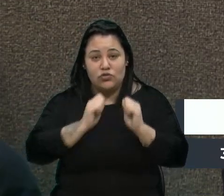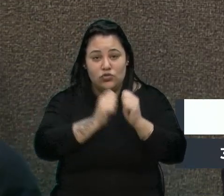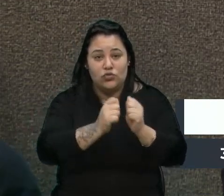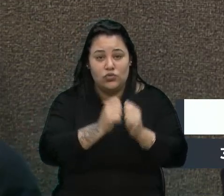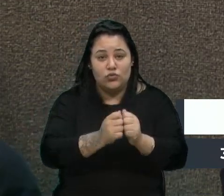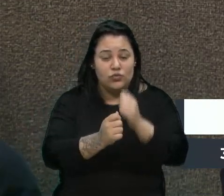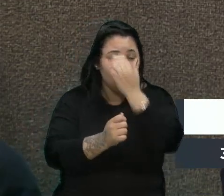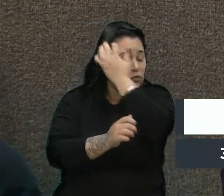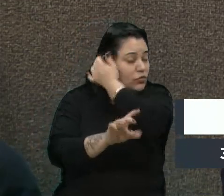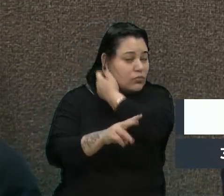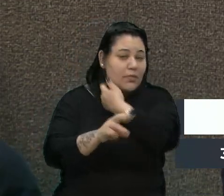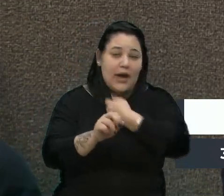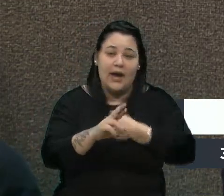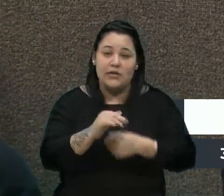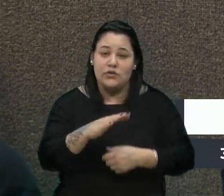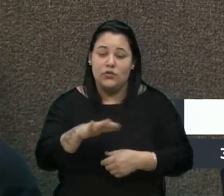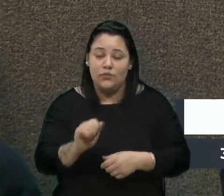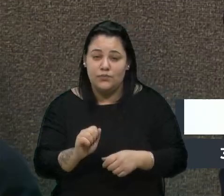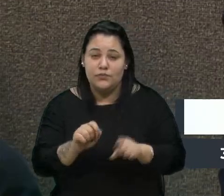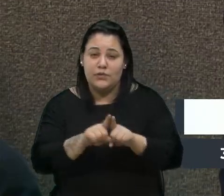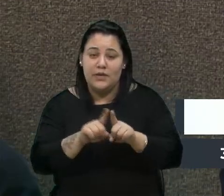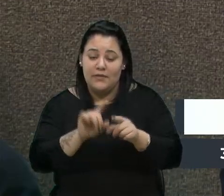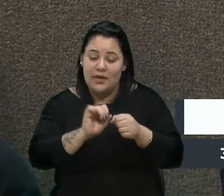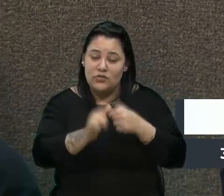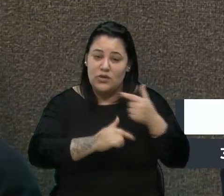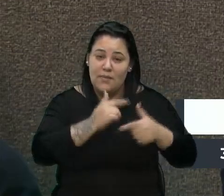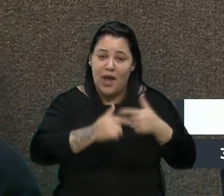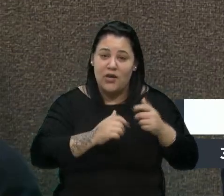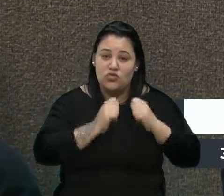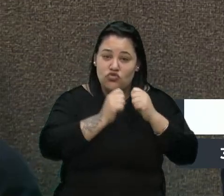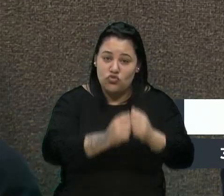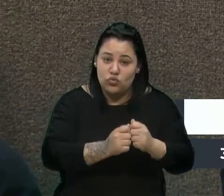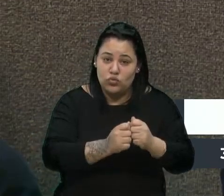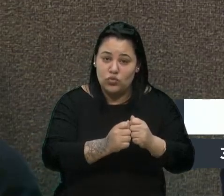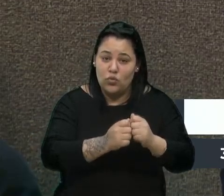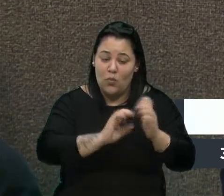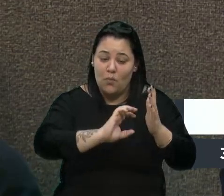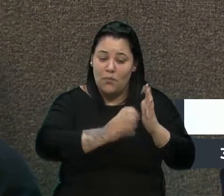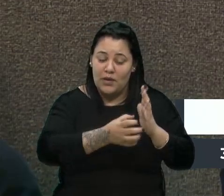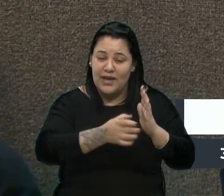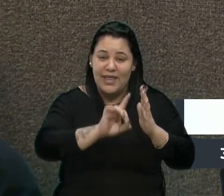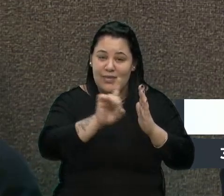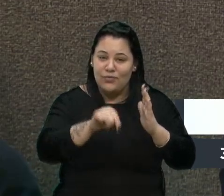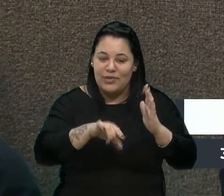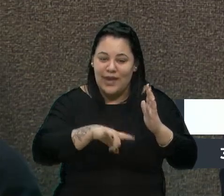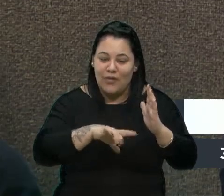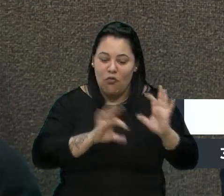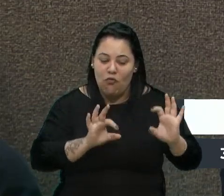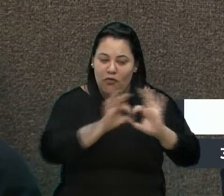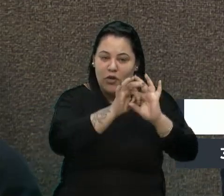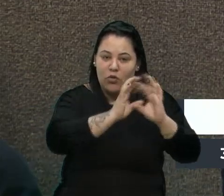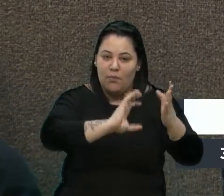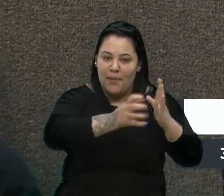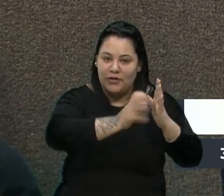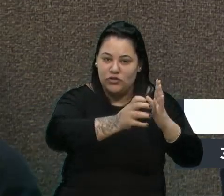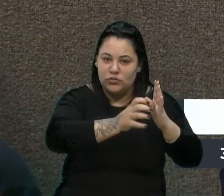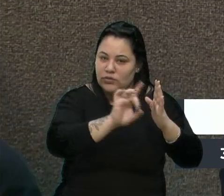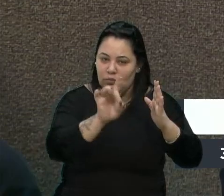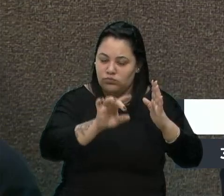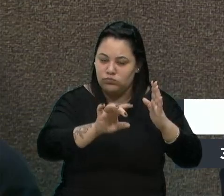dessa área, tem feito um trabalho, como o senhor disse, apartidário, né? Apartidário,